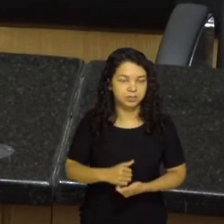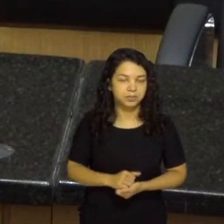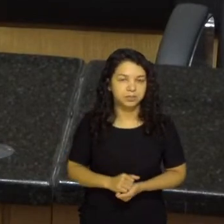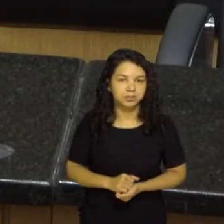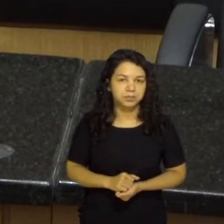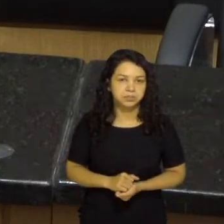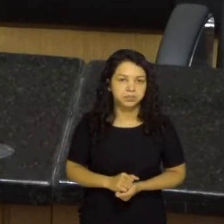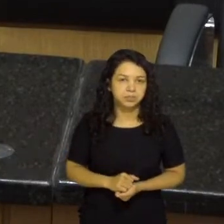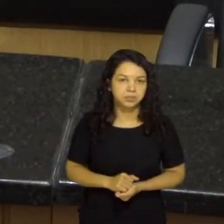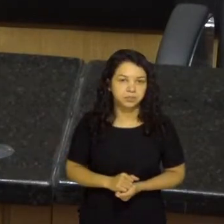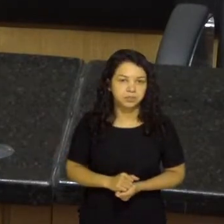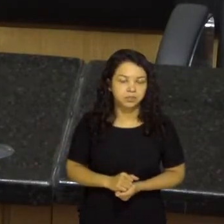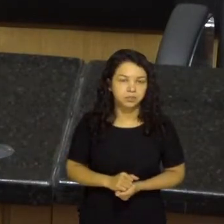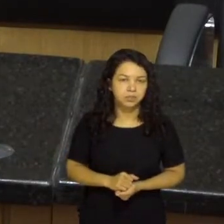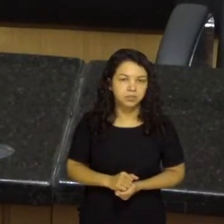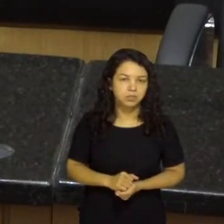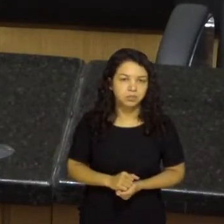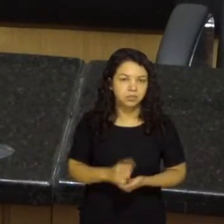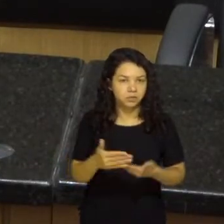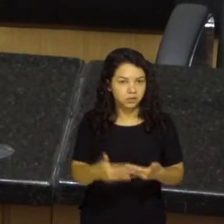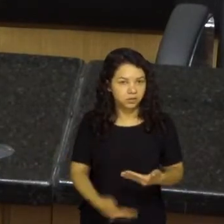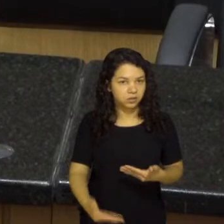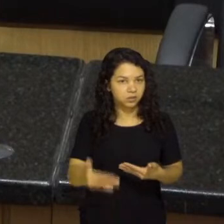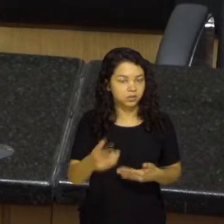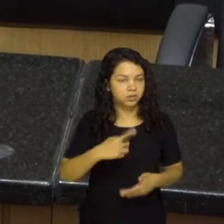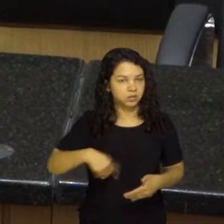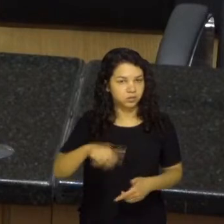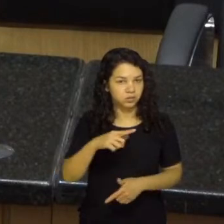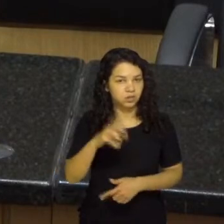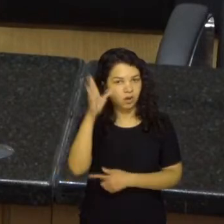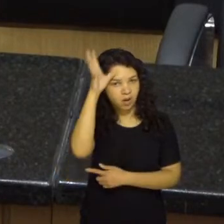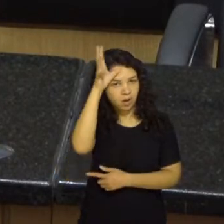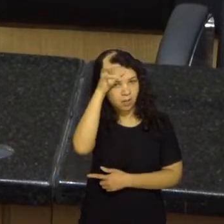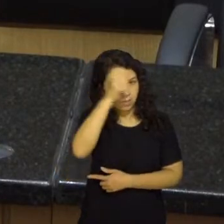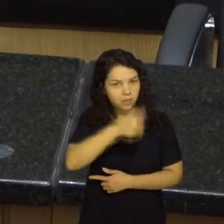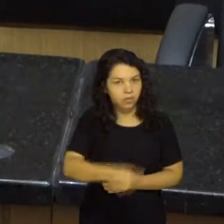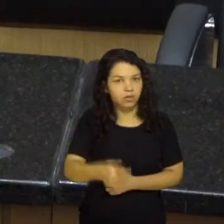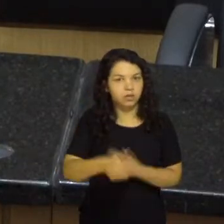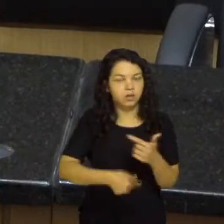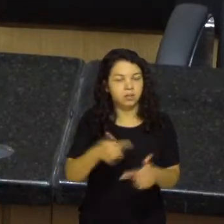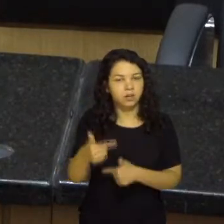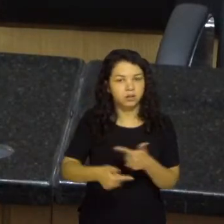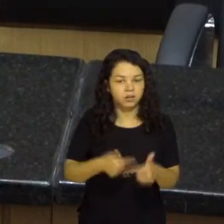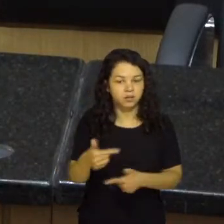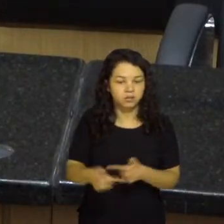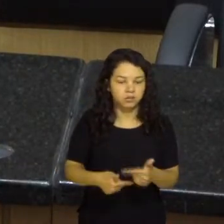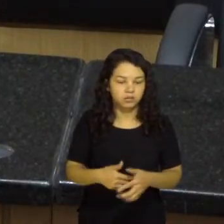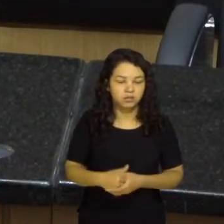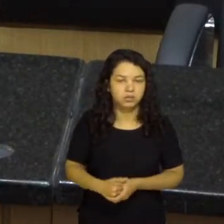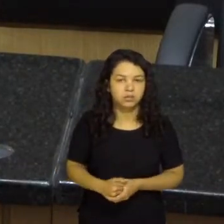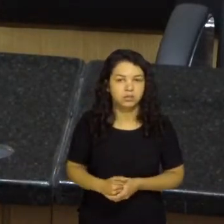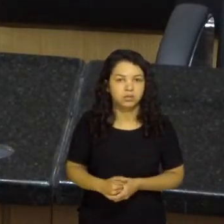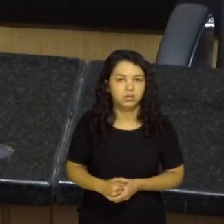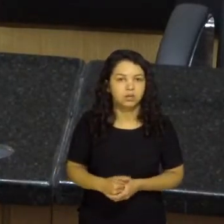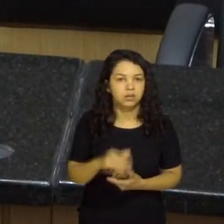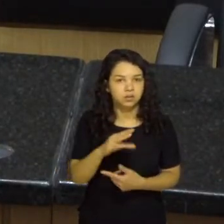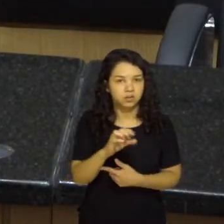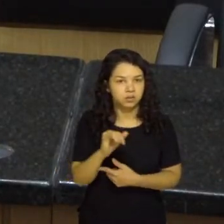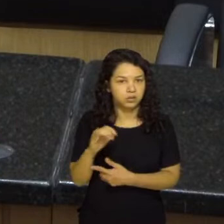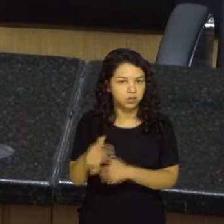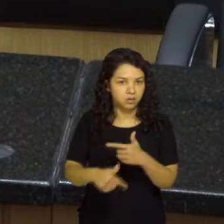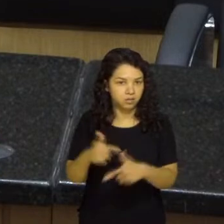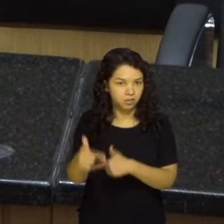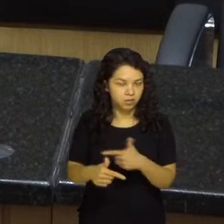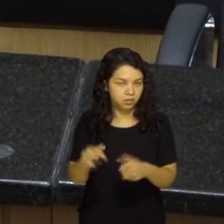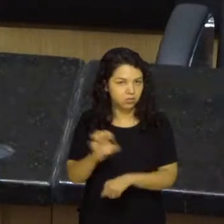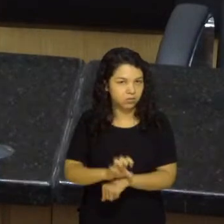segundos, deputado. Lá no início que nós vamos aprender a trabalhar e o trabalho que o CIEI faz no estado de Santa